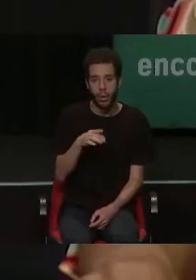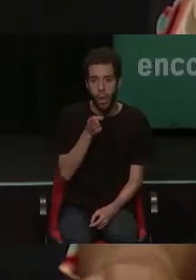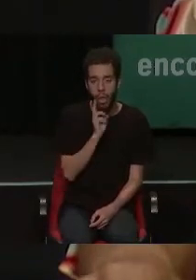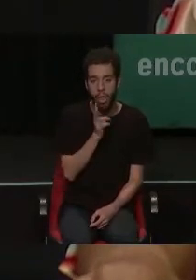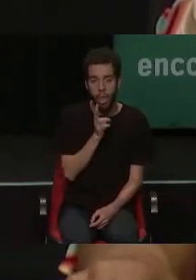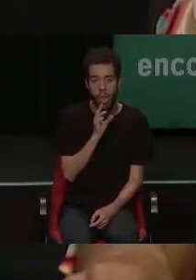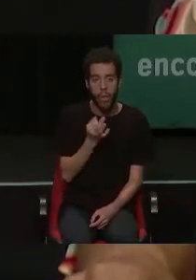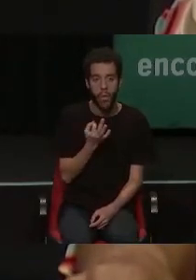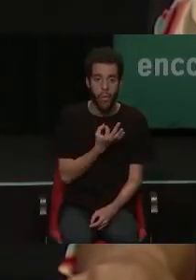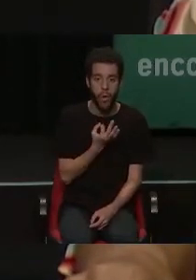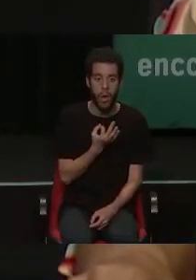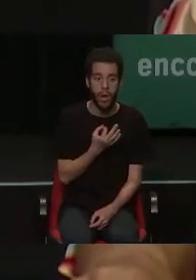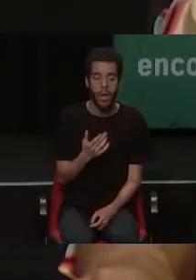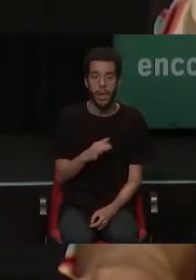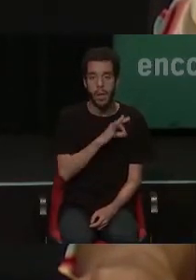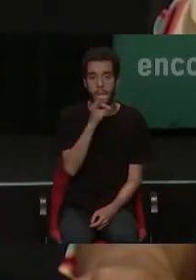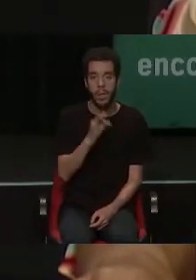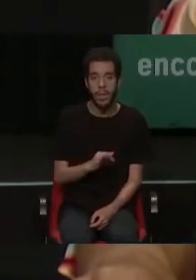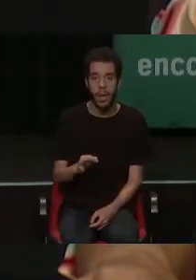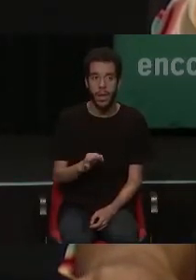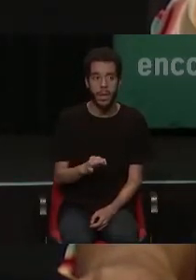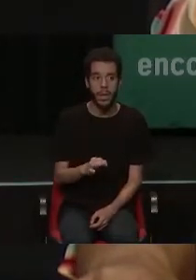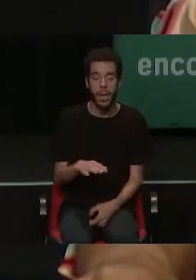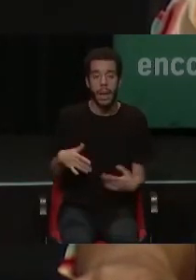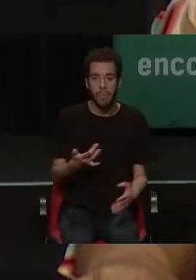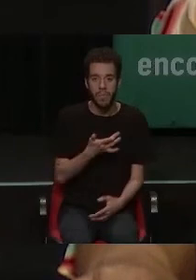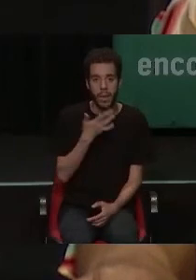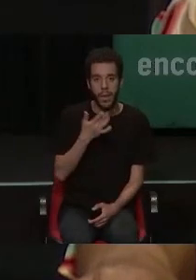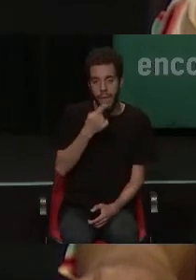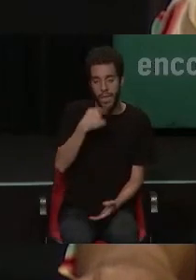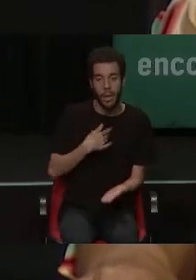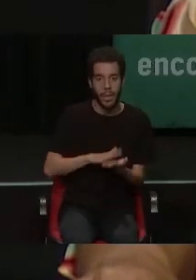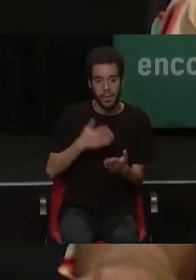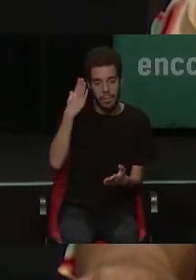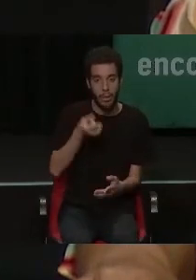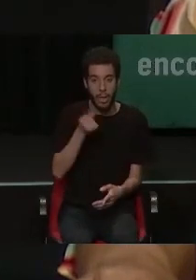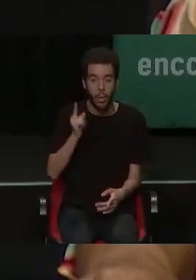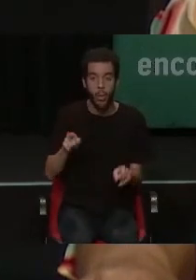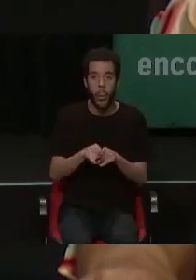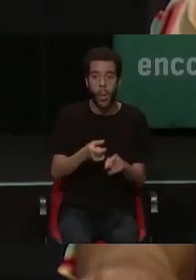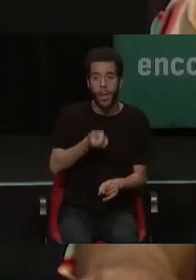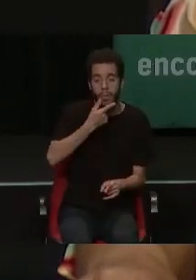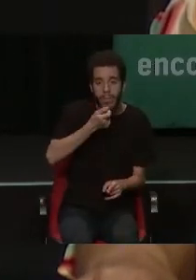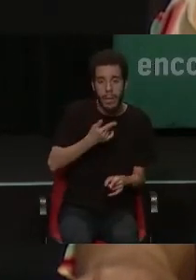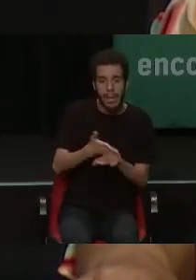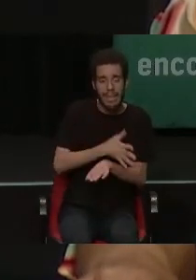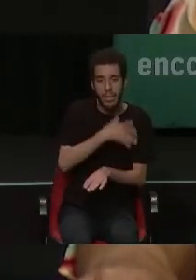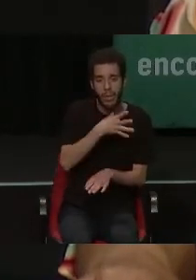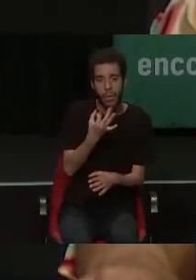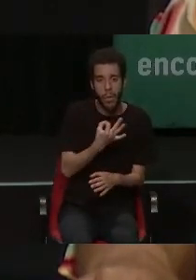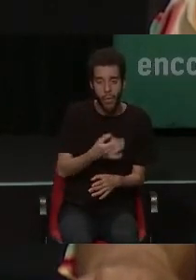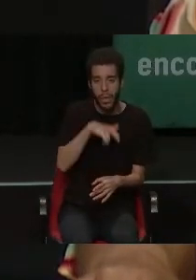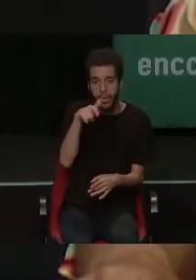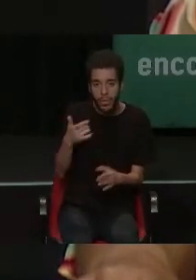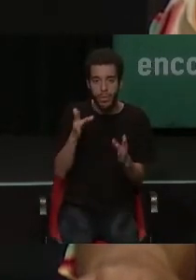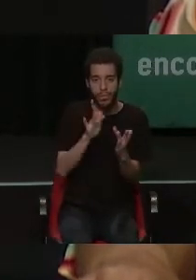que a percentagem de resistência à colistina nesses animais, nesses cães e gatos que convivem diariamente